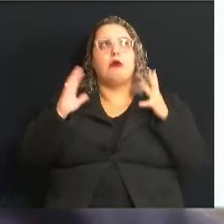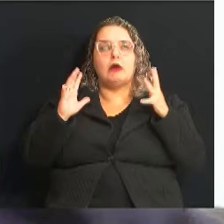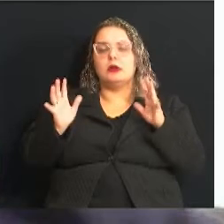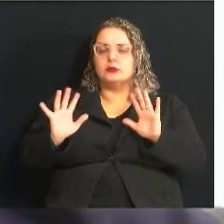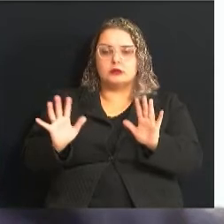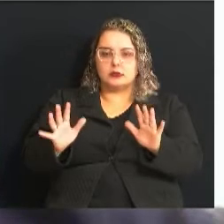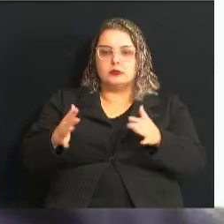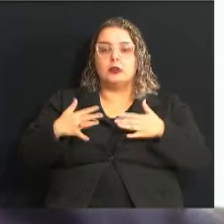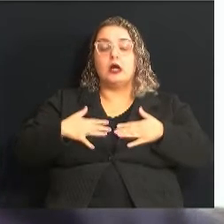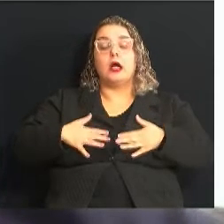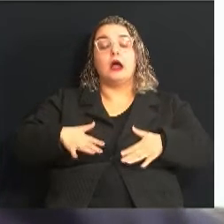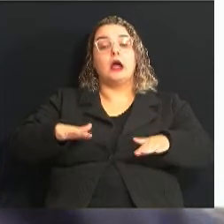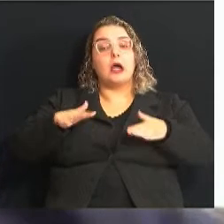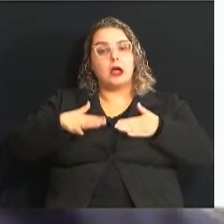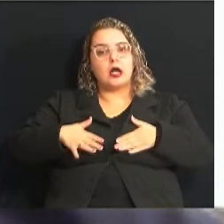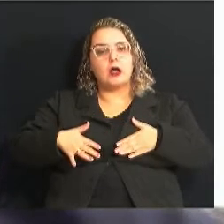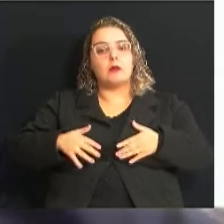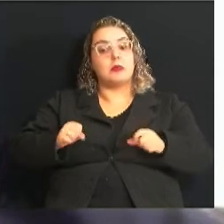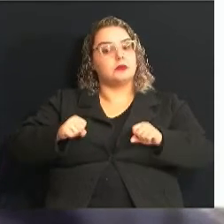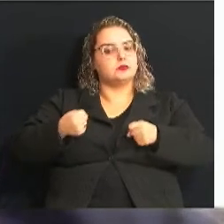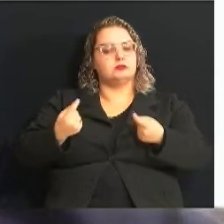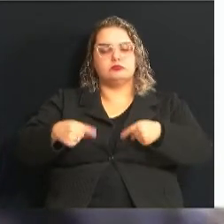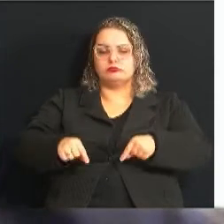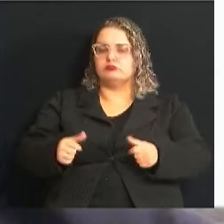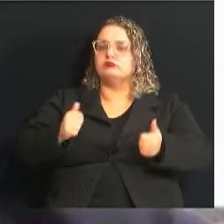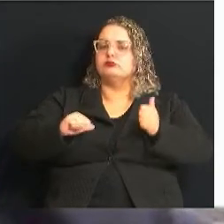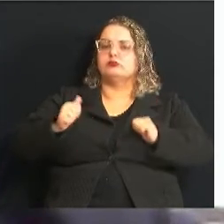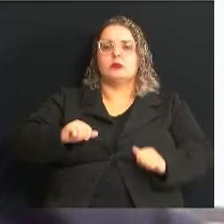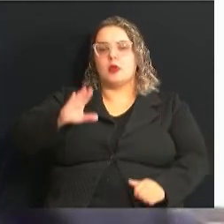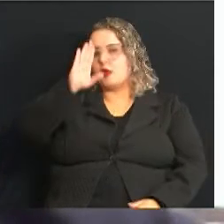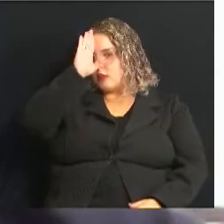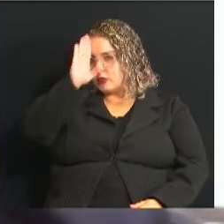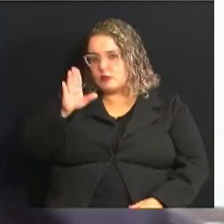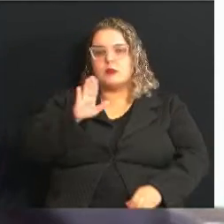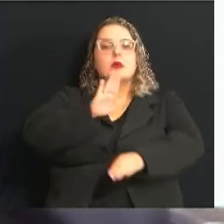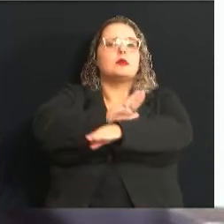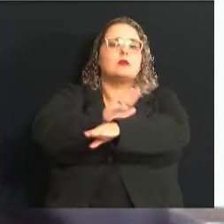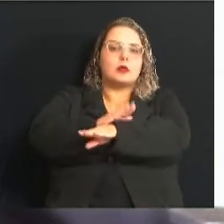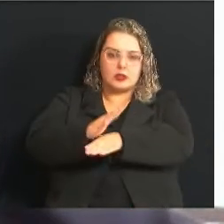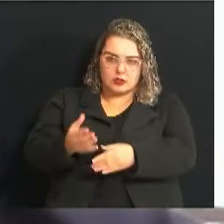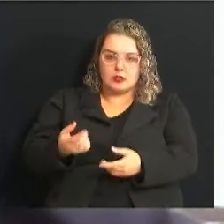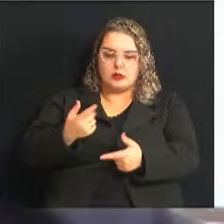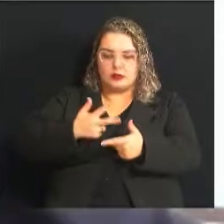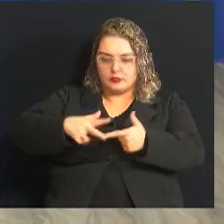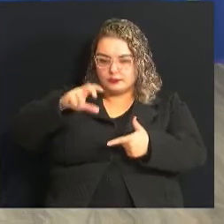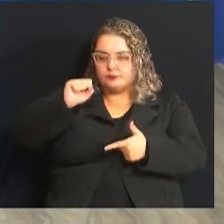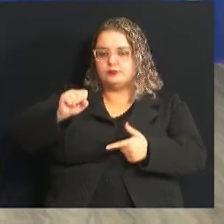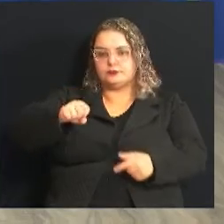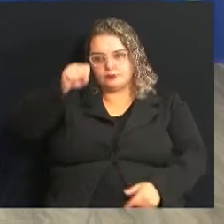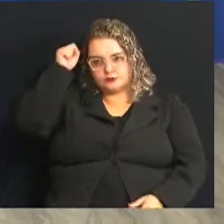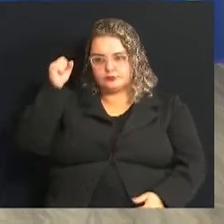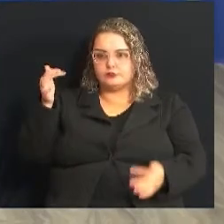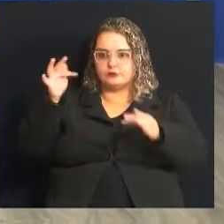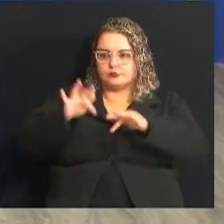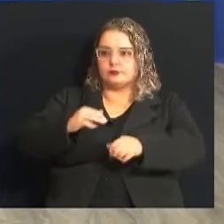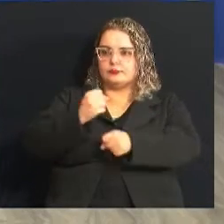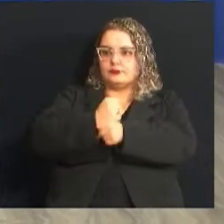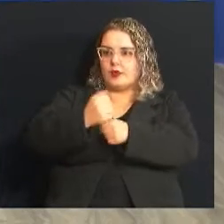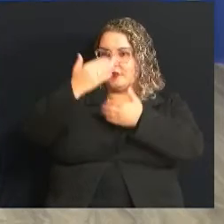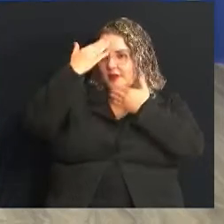tranquilidade, a luta contra a ansiedade é o principal fator que vai te ajudar a vencer os vestibulares no final do ano. Boa, valeu, Raul.